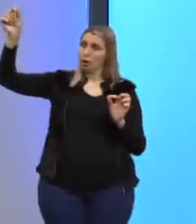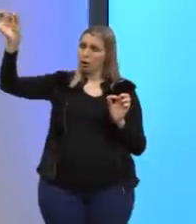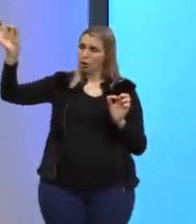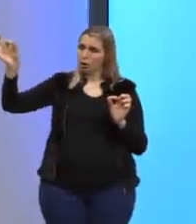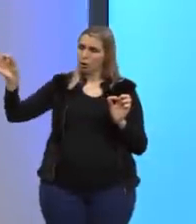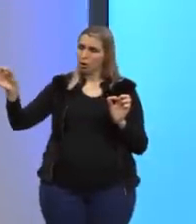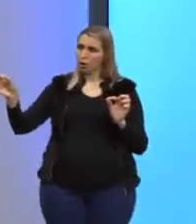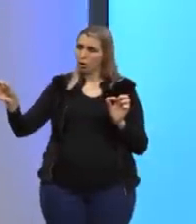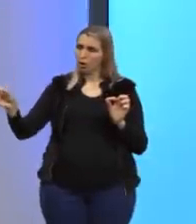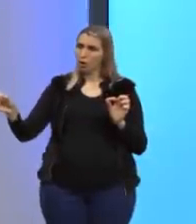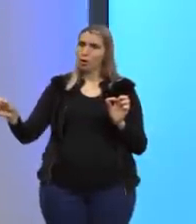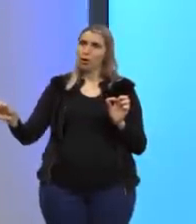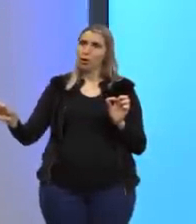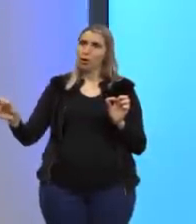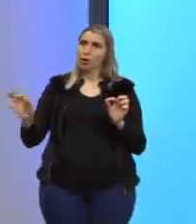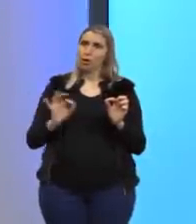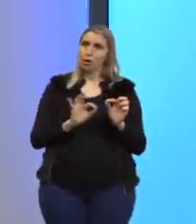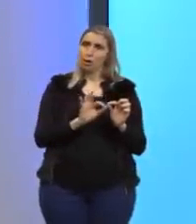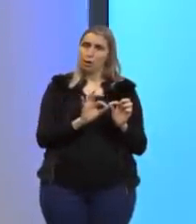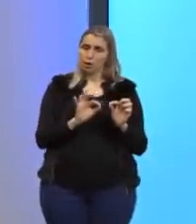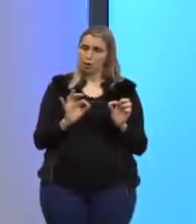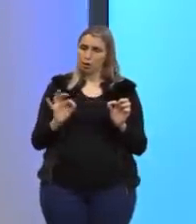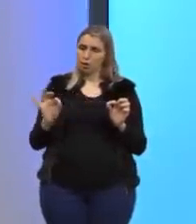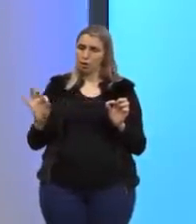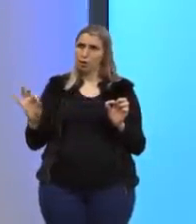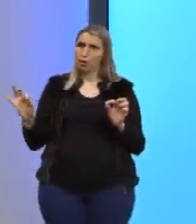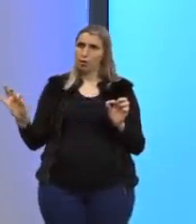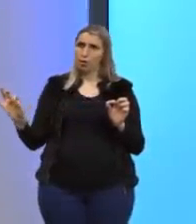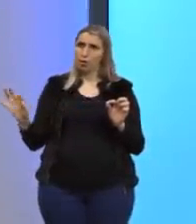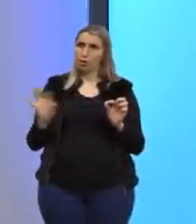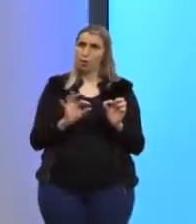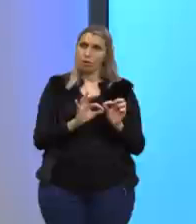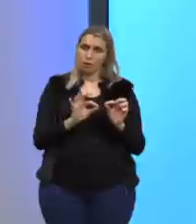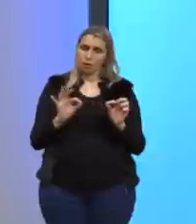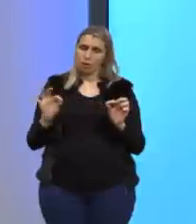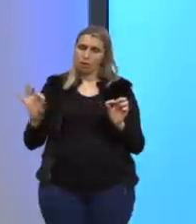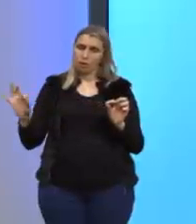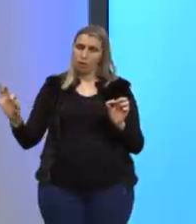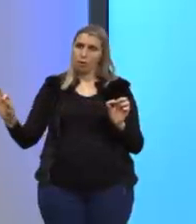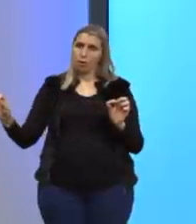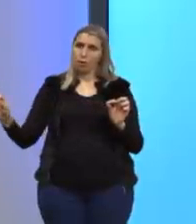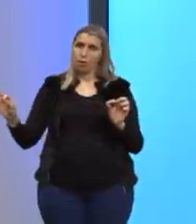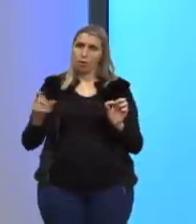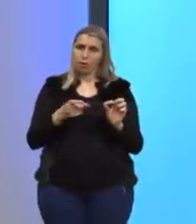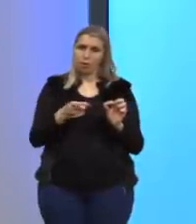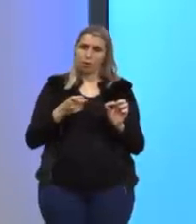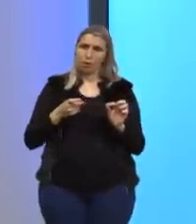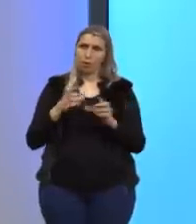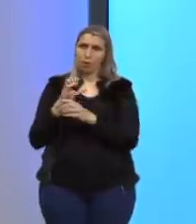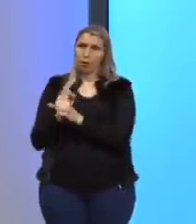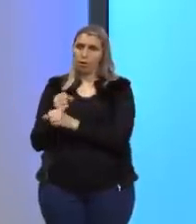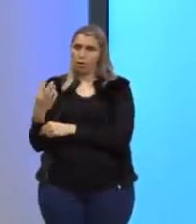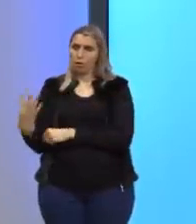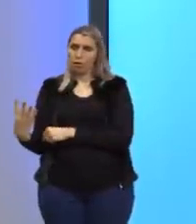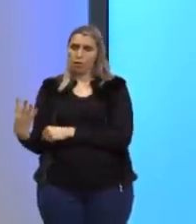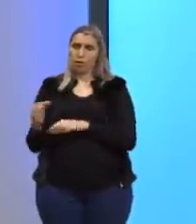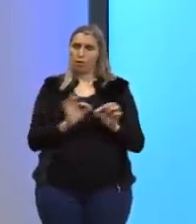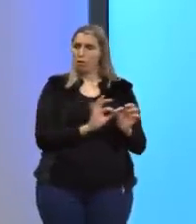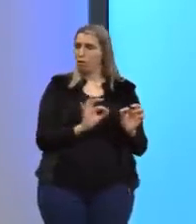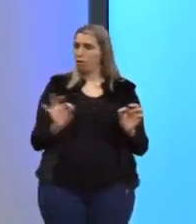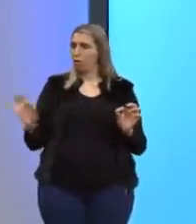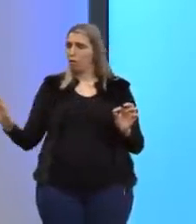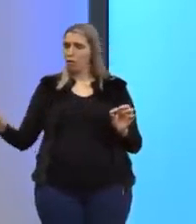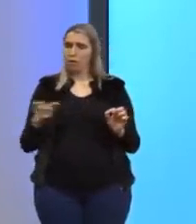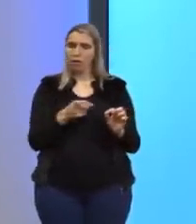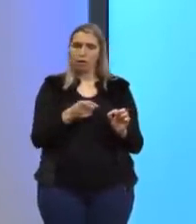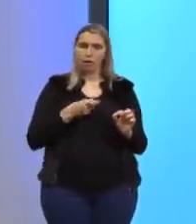Depois eu tenho o lado de um dos catetos do maior, x mais 4. Ó,